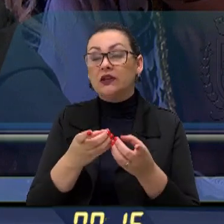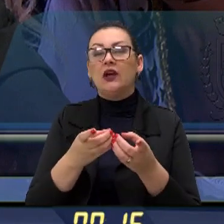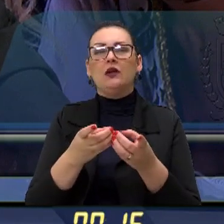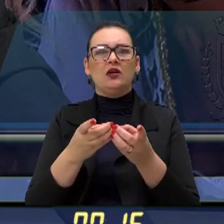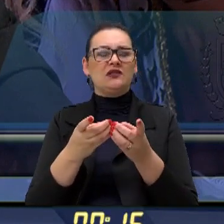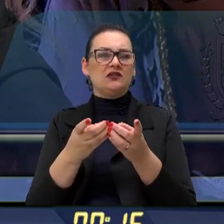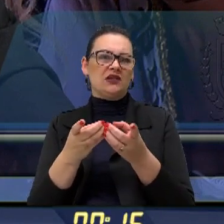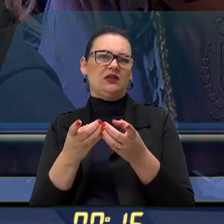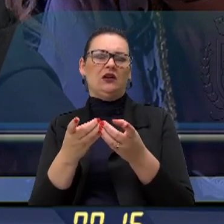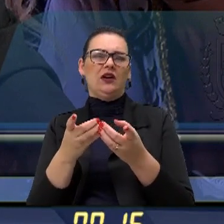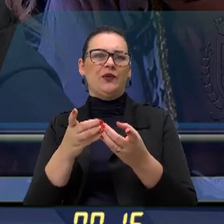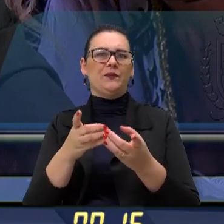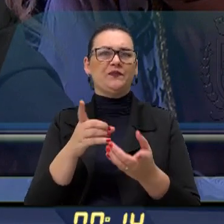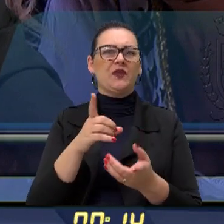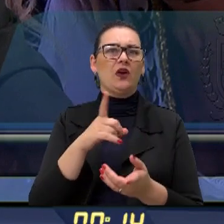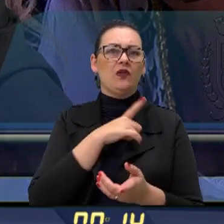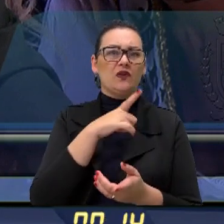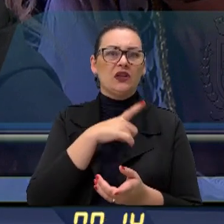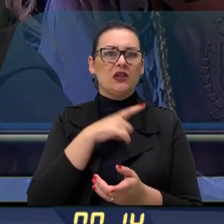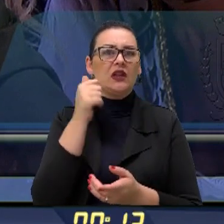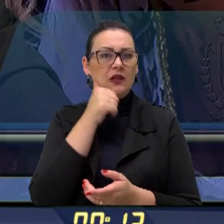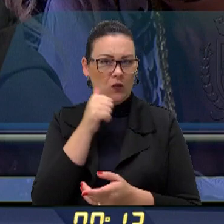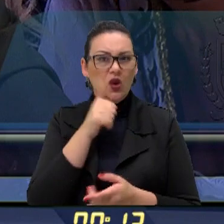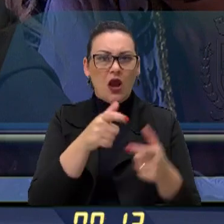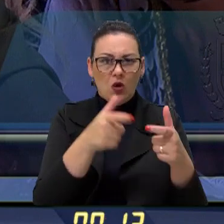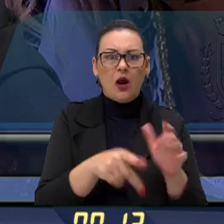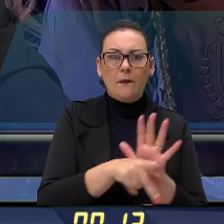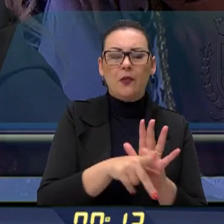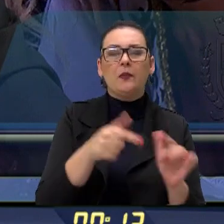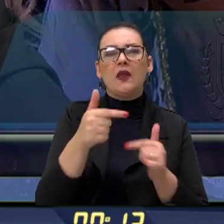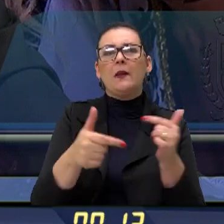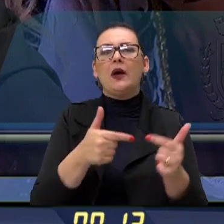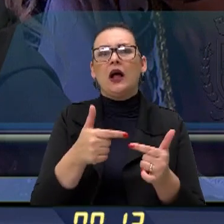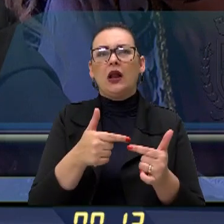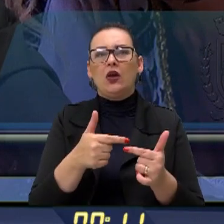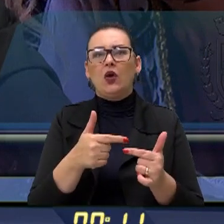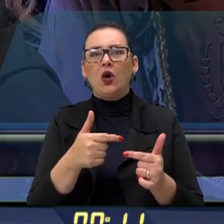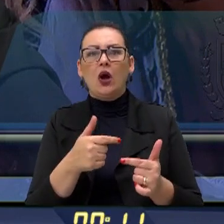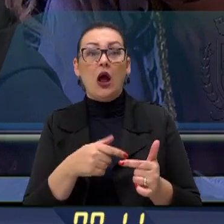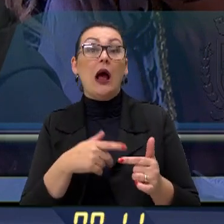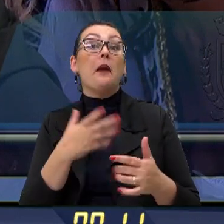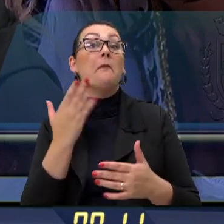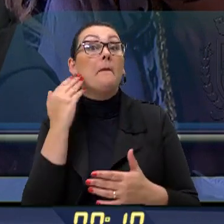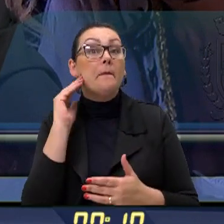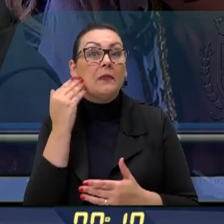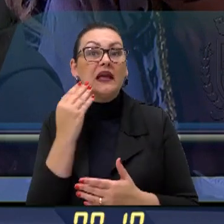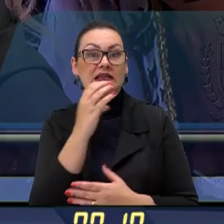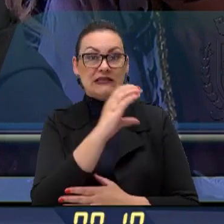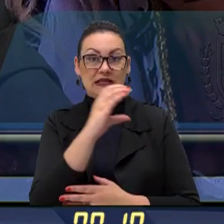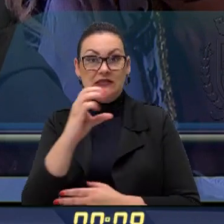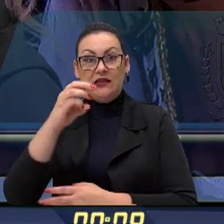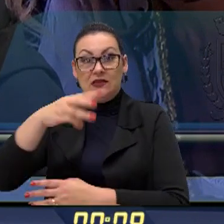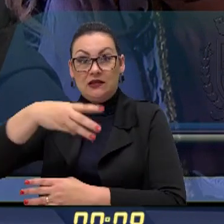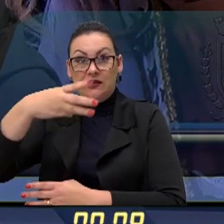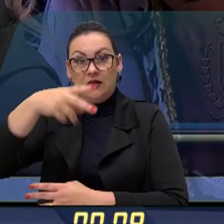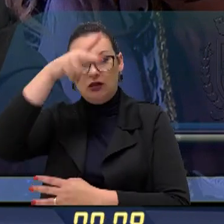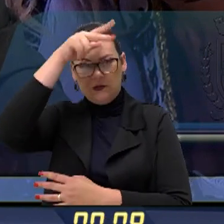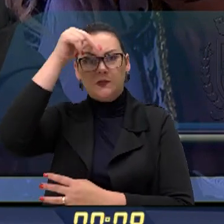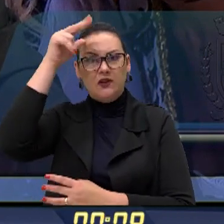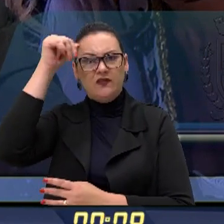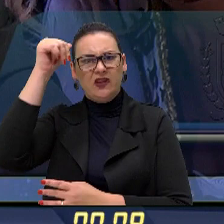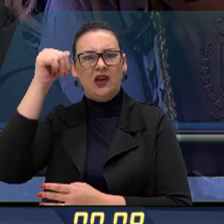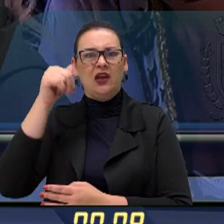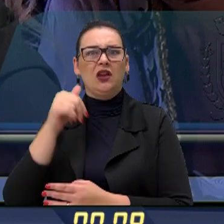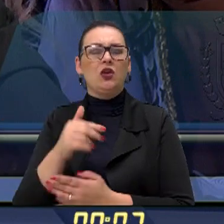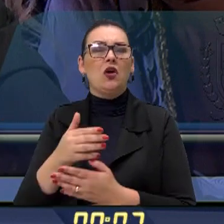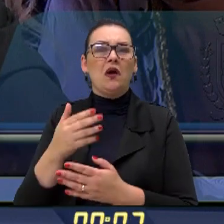Escritório da Mulher, ouvido o prefeito que não iria queimar um cargo de CC3 com quem